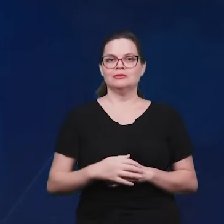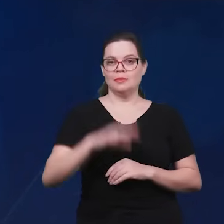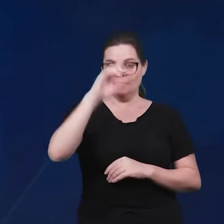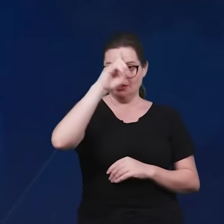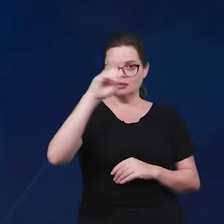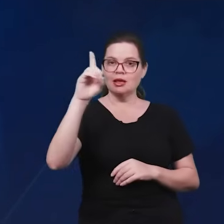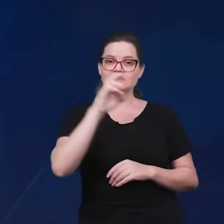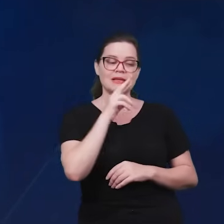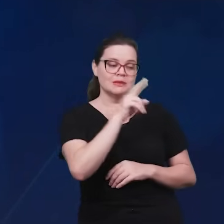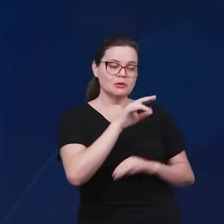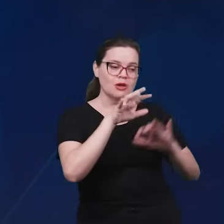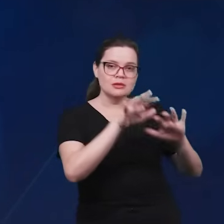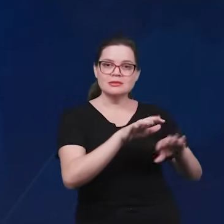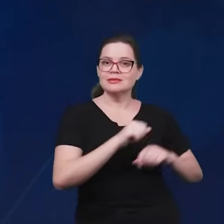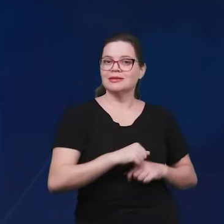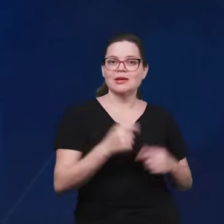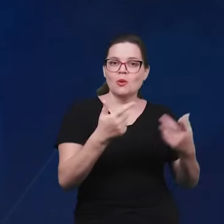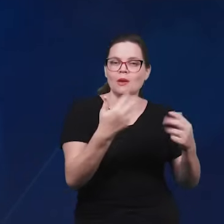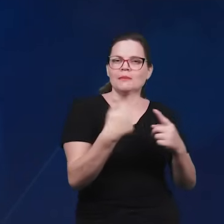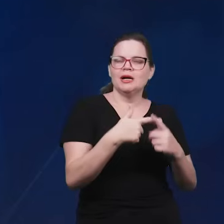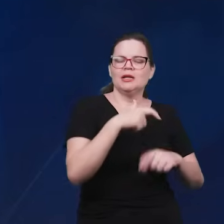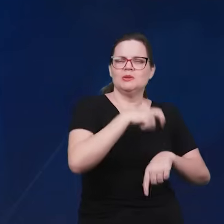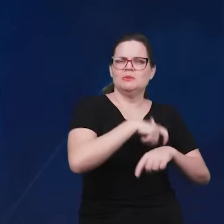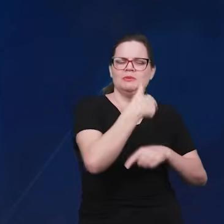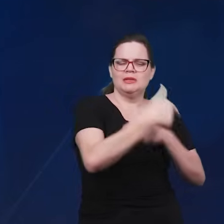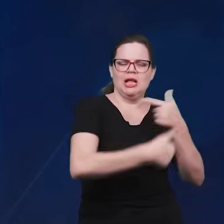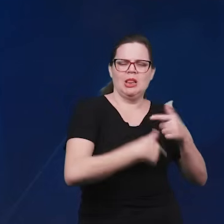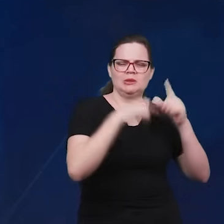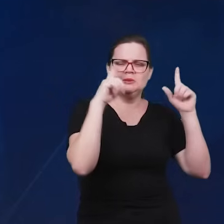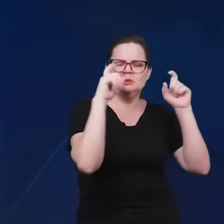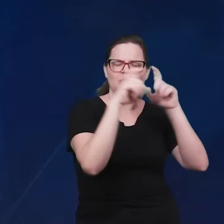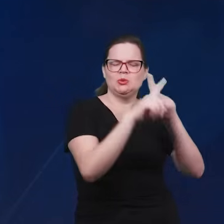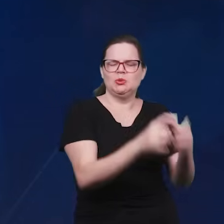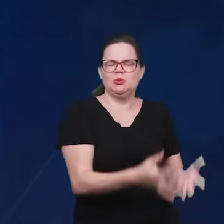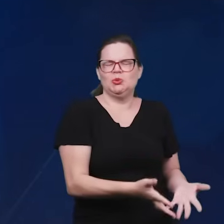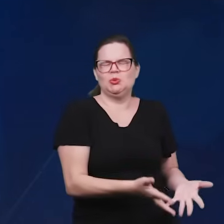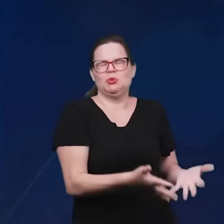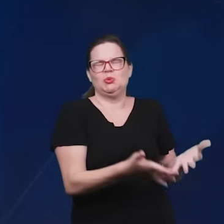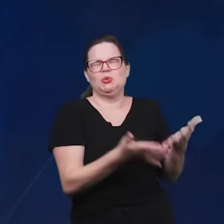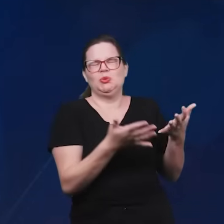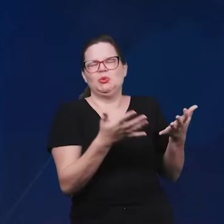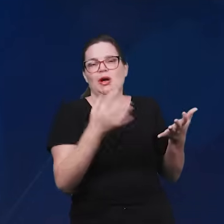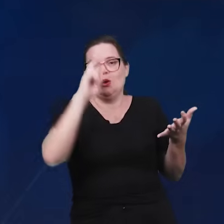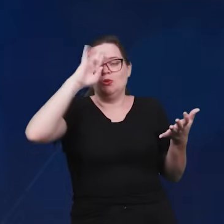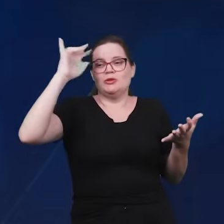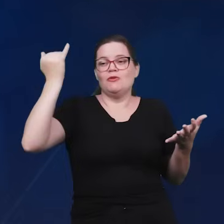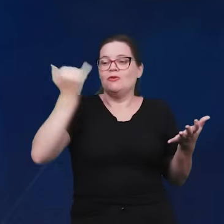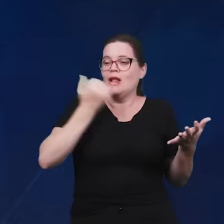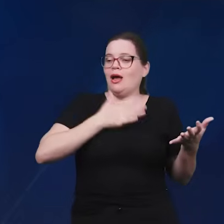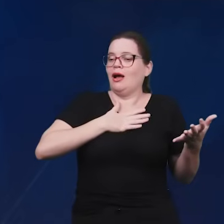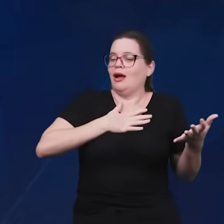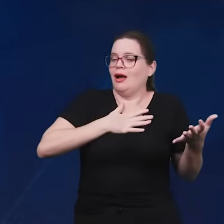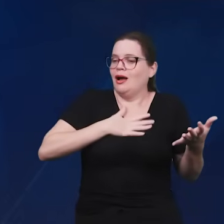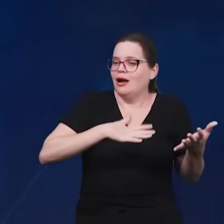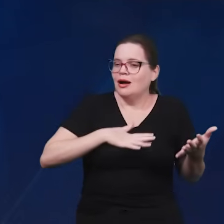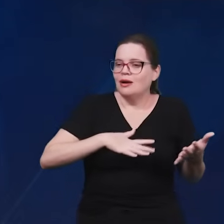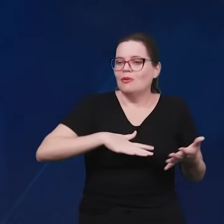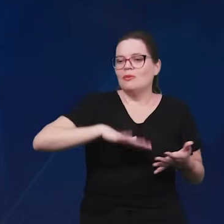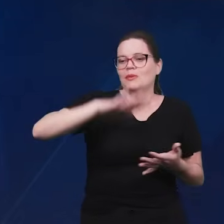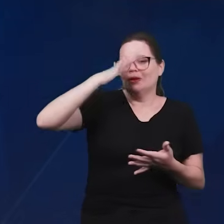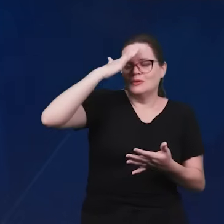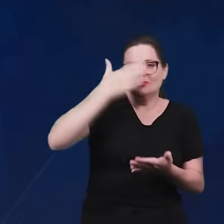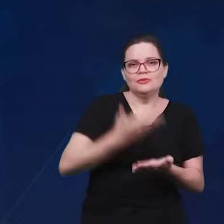no maior fragor das nossas lutas: descalça os sapatos dos teus pés, ou seja, descansa